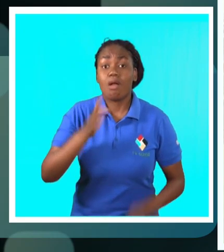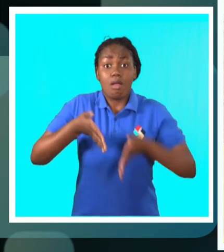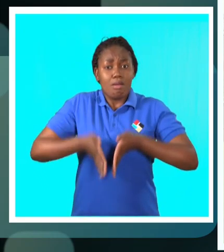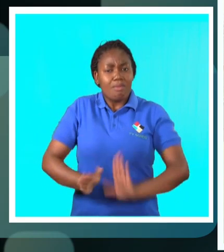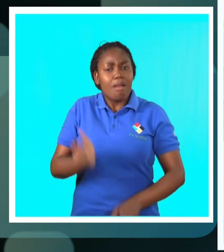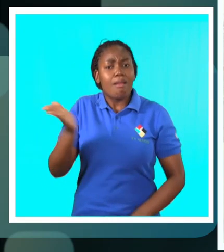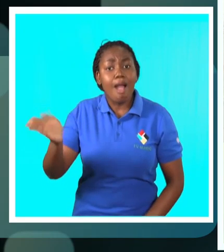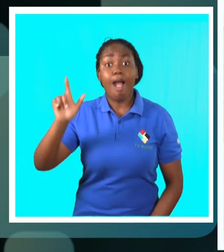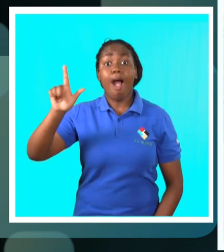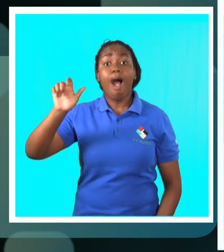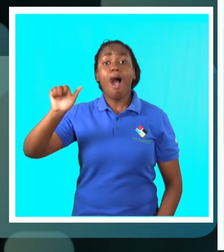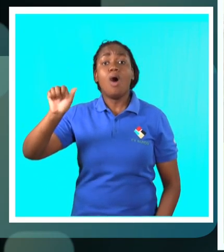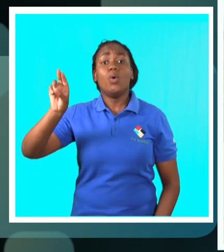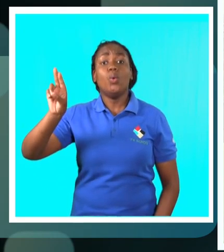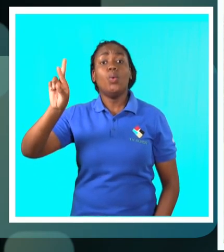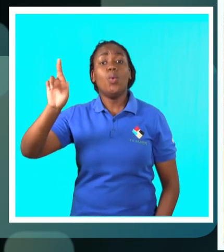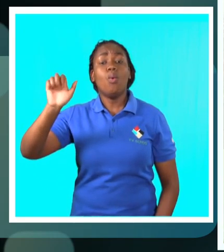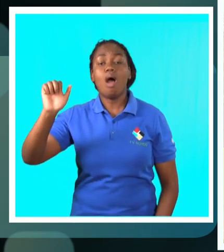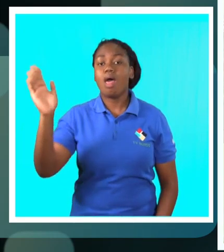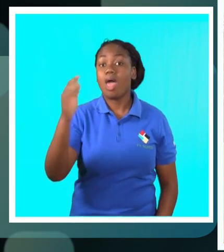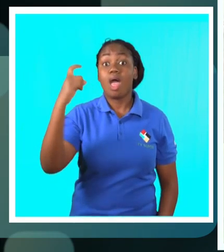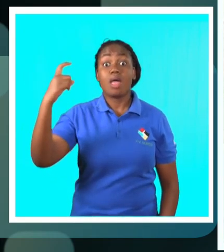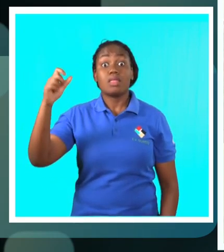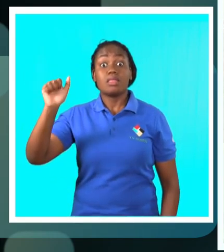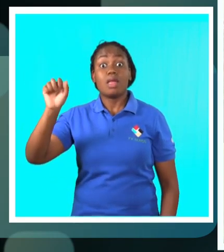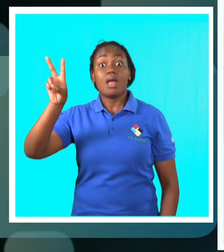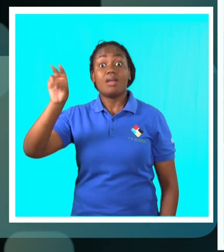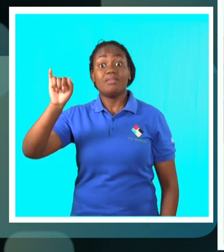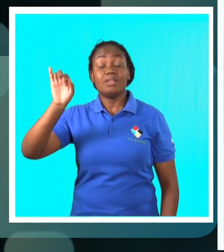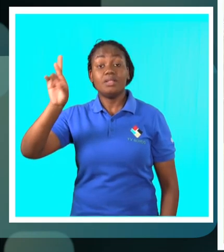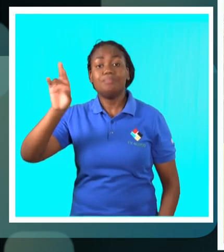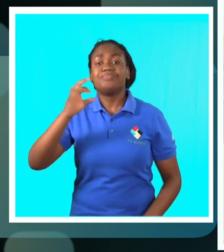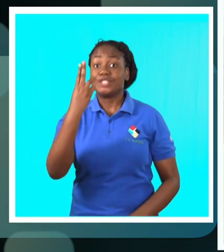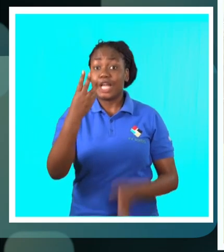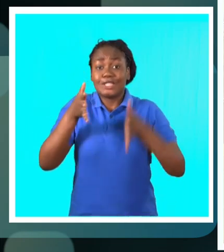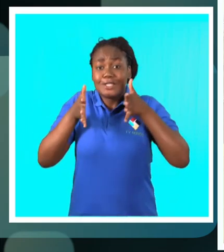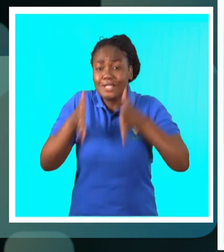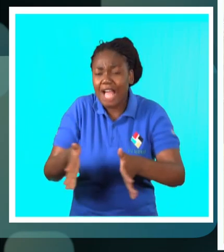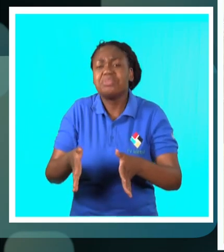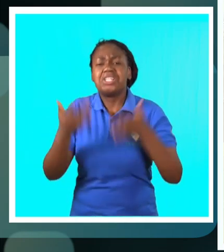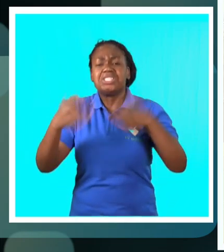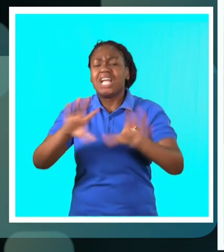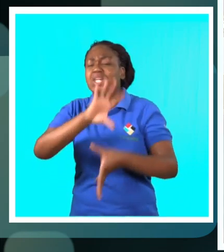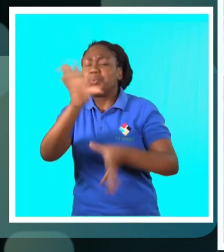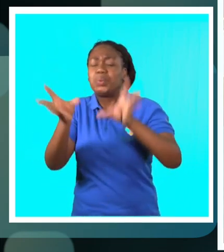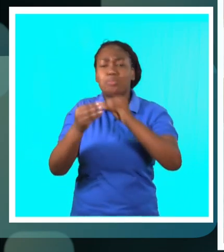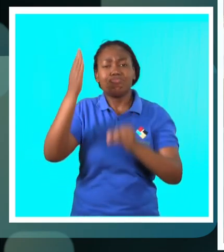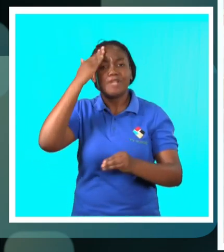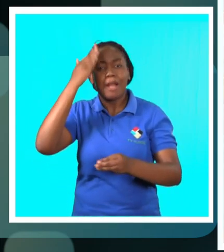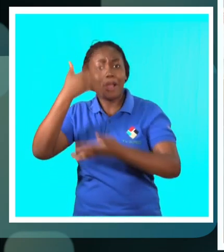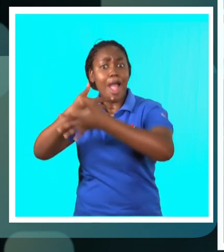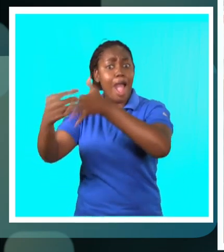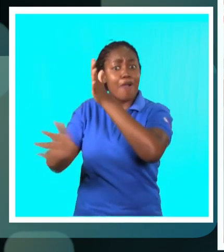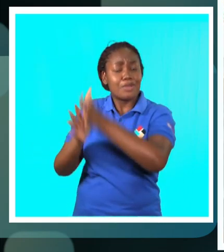Laura Xavier é a quarta filha de Judite e frequenta a terceira classe. Ela já aprendeu todos os sinais